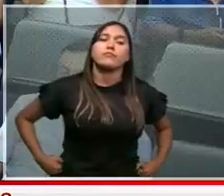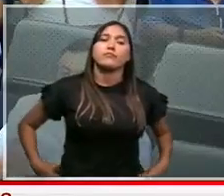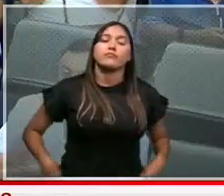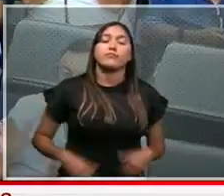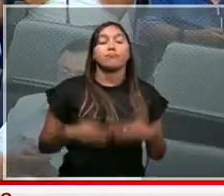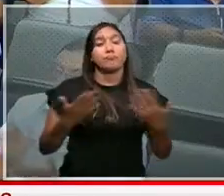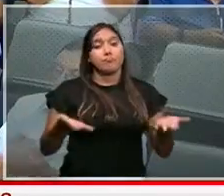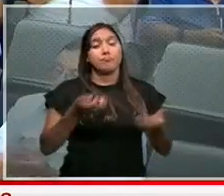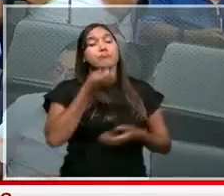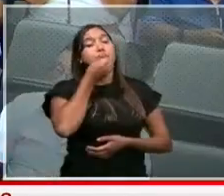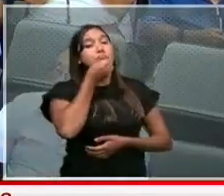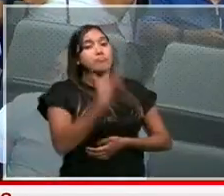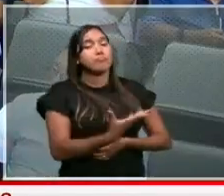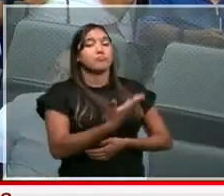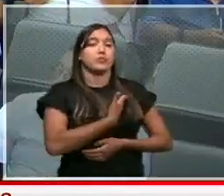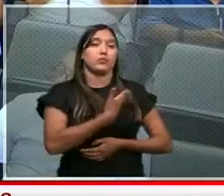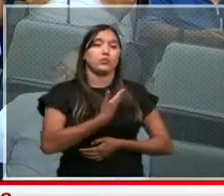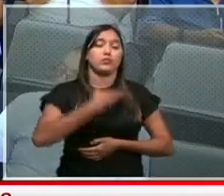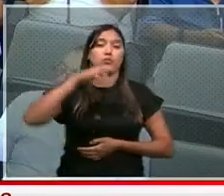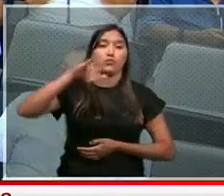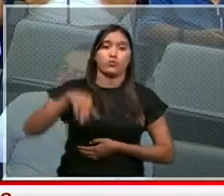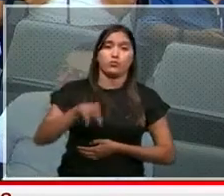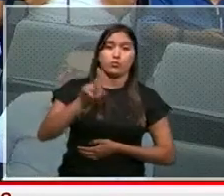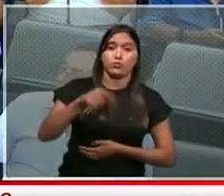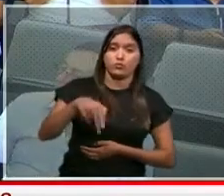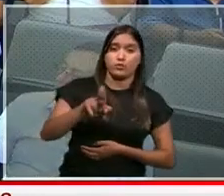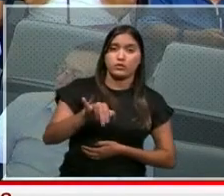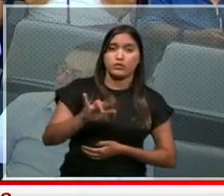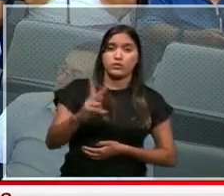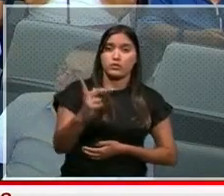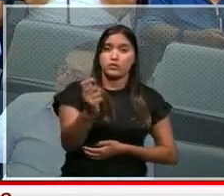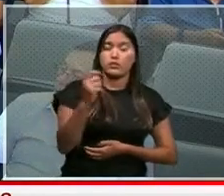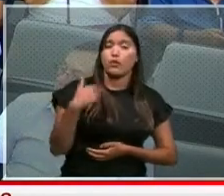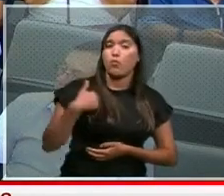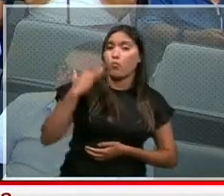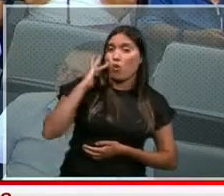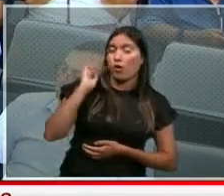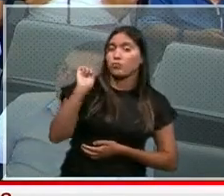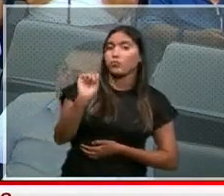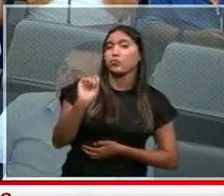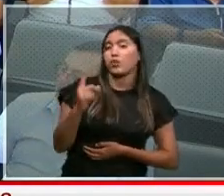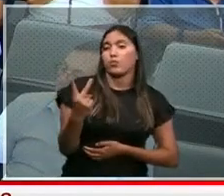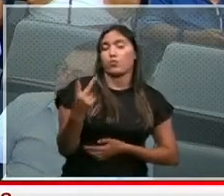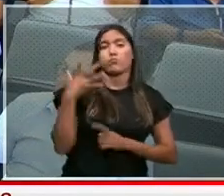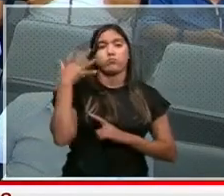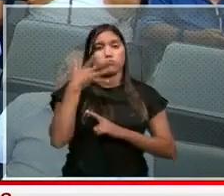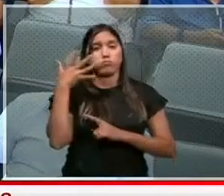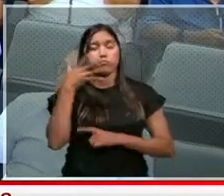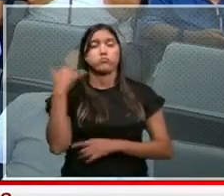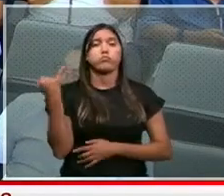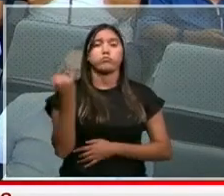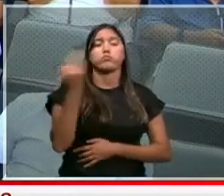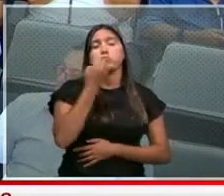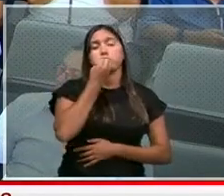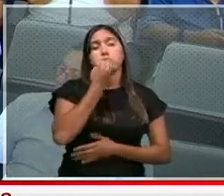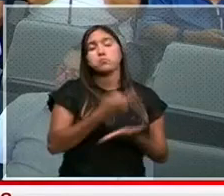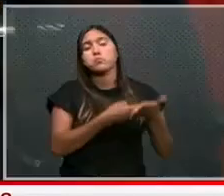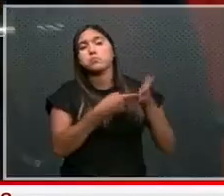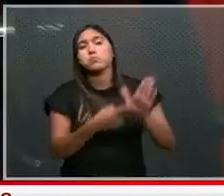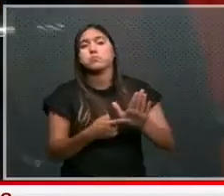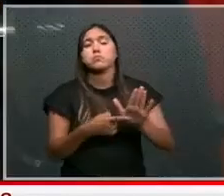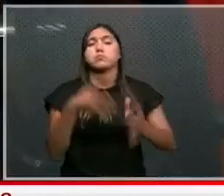tudo bem companheiro Juquinha eu acho que são dois pronunciamentos muito ilustrativos